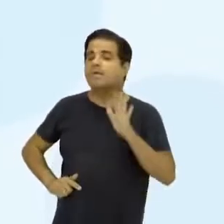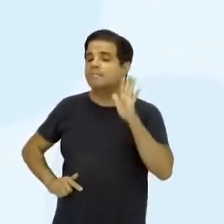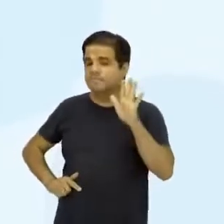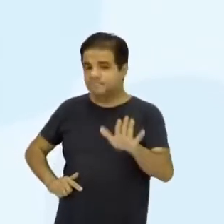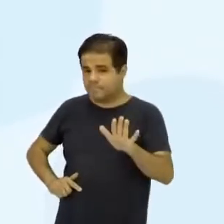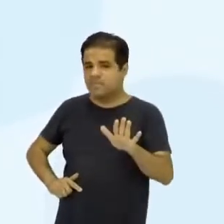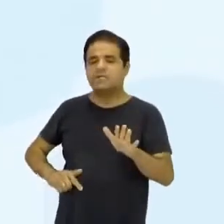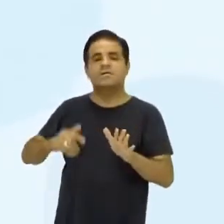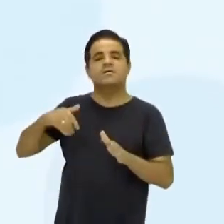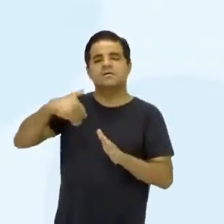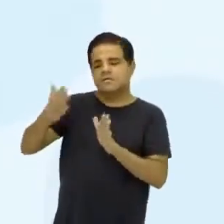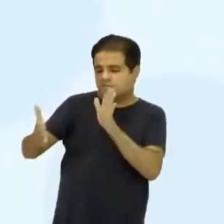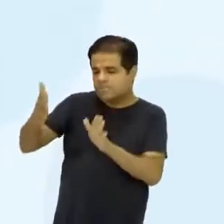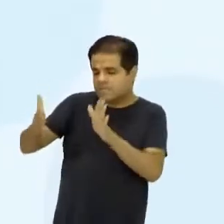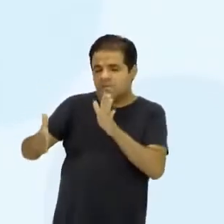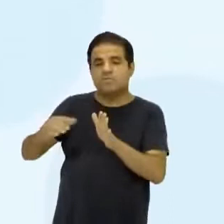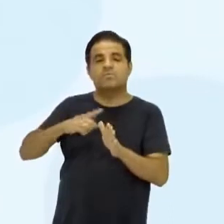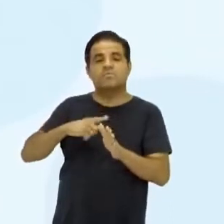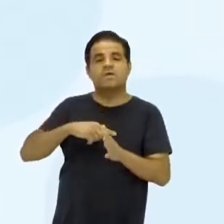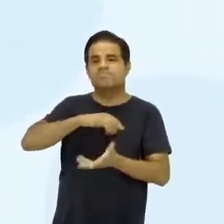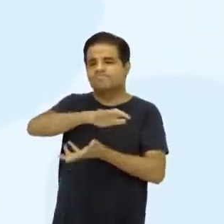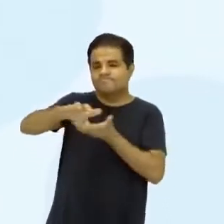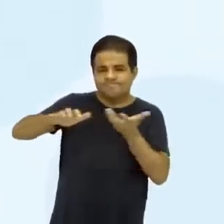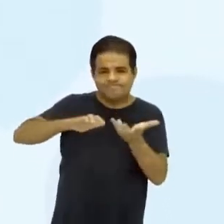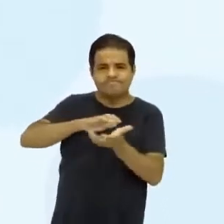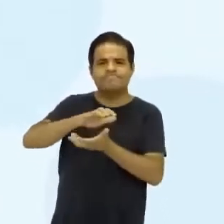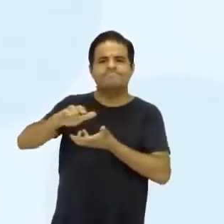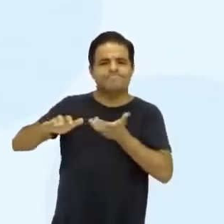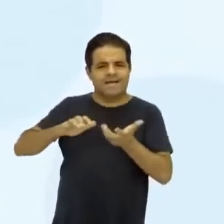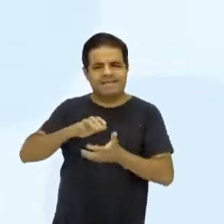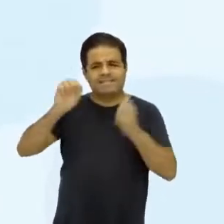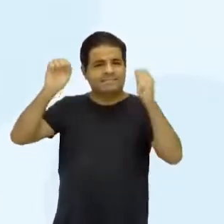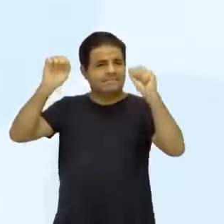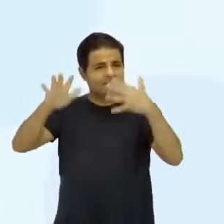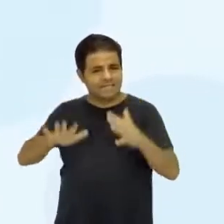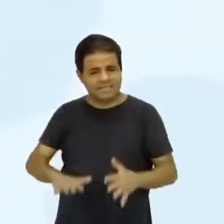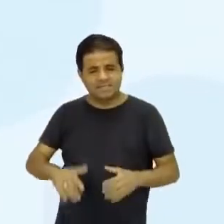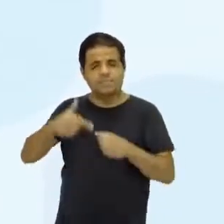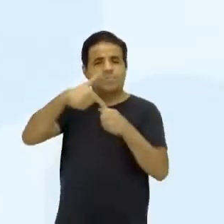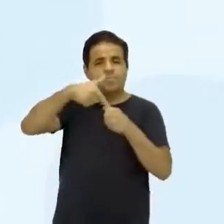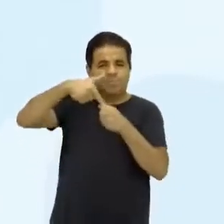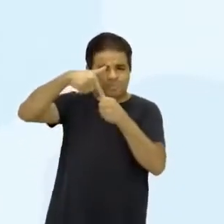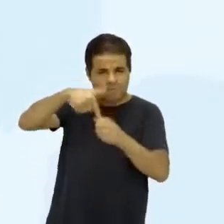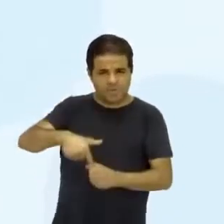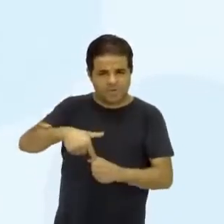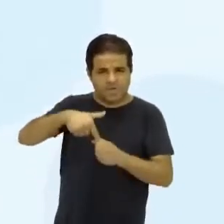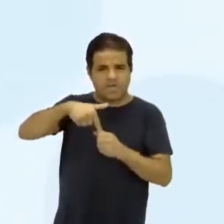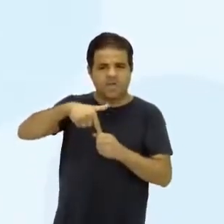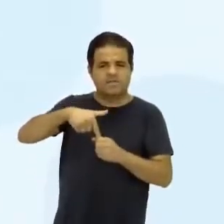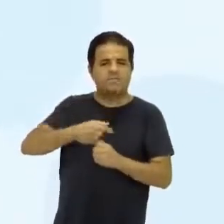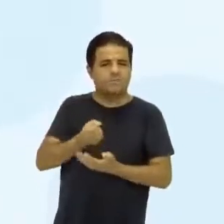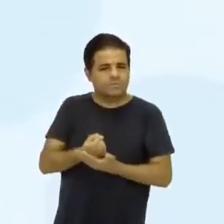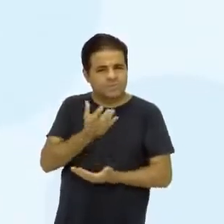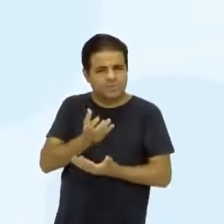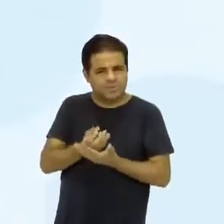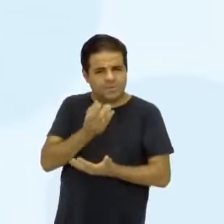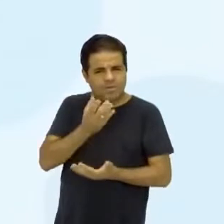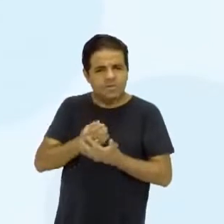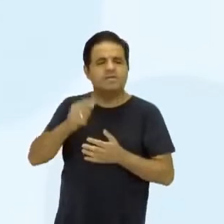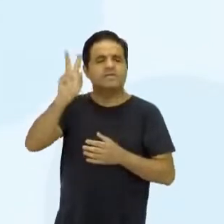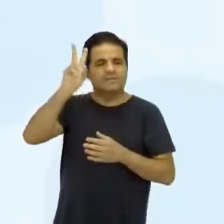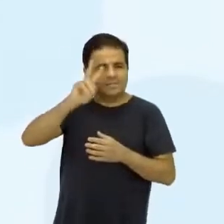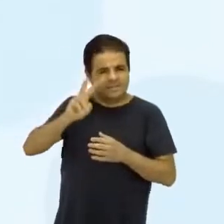Só que aí, nesse período, a gente tem também uma crise do petróleo. Então, aquele momento que nós estávamos, onde